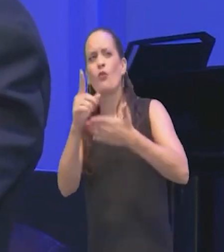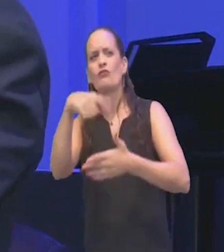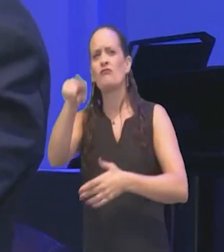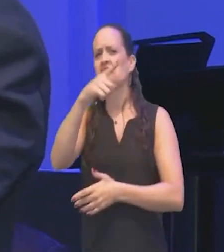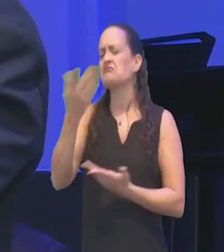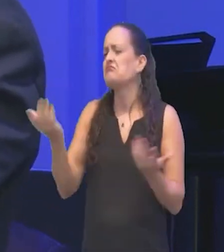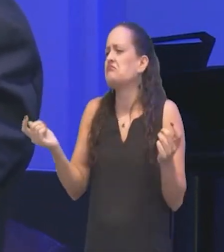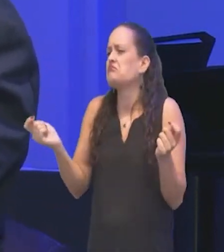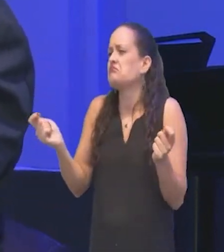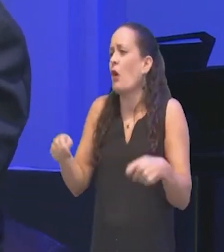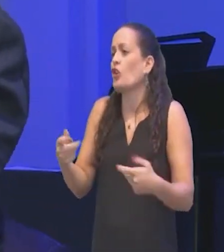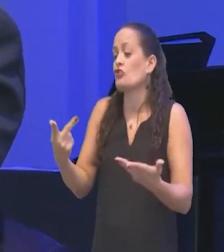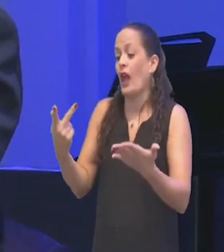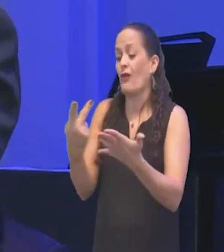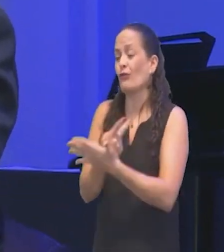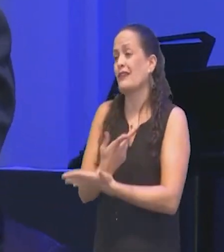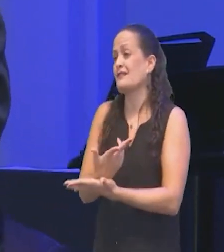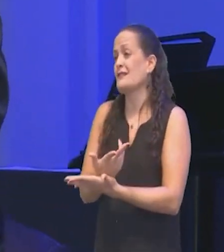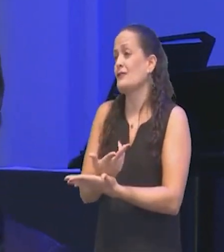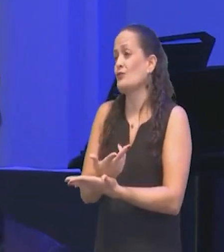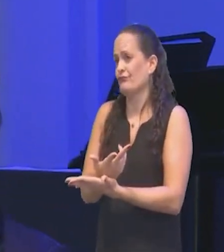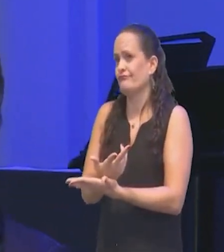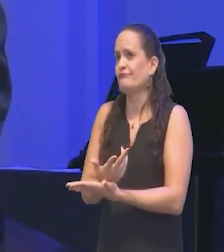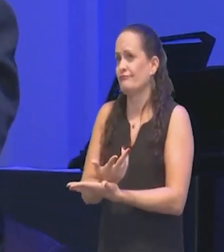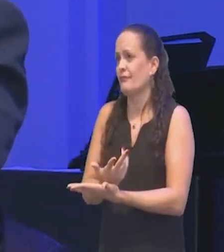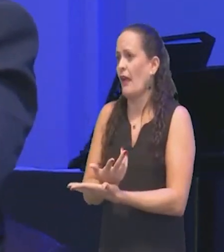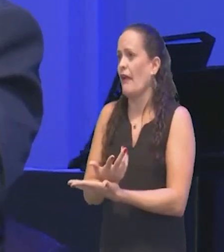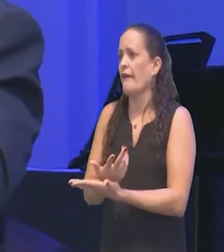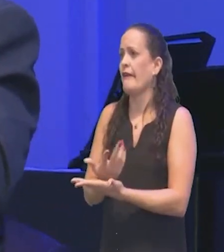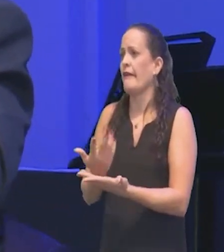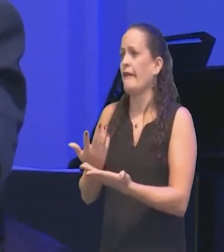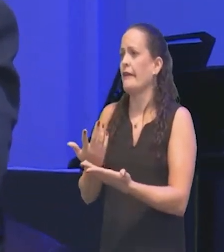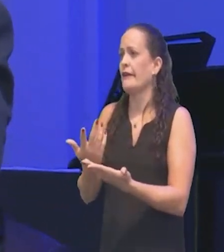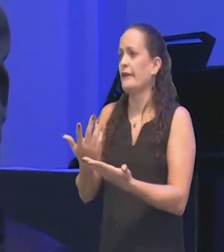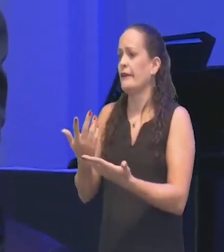desses processos ou estão exatamente no meio deste processo.